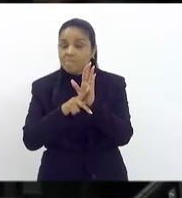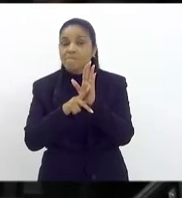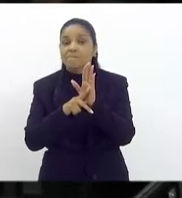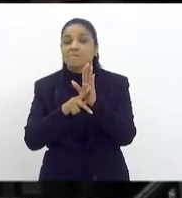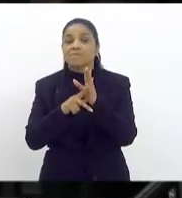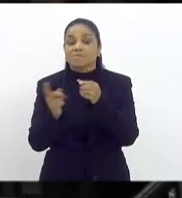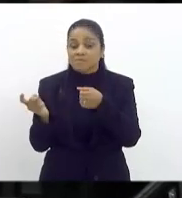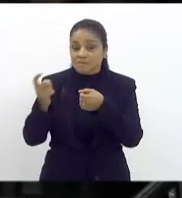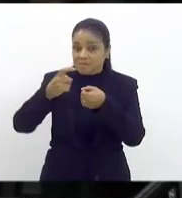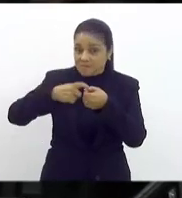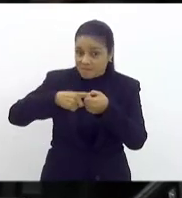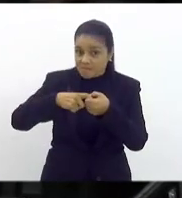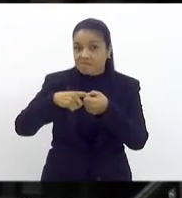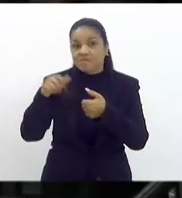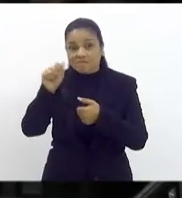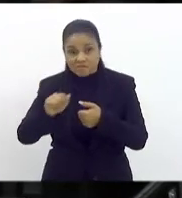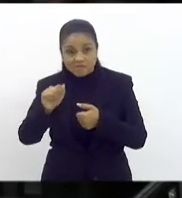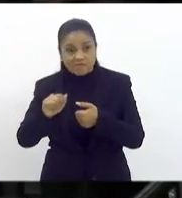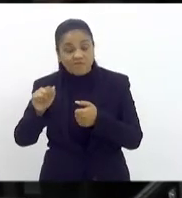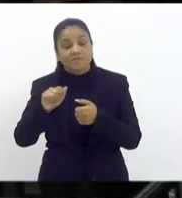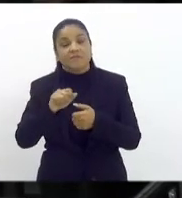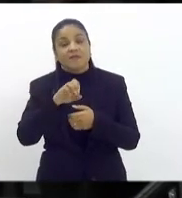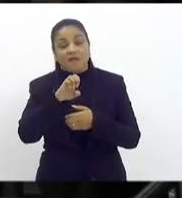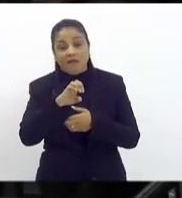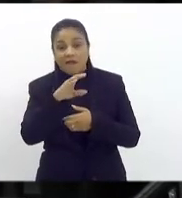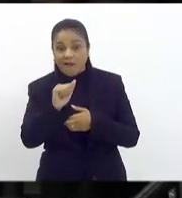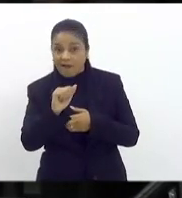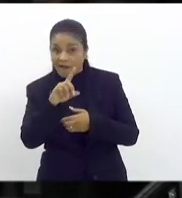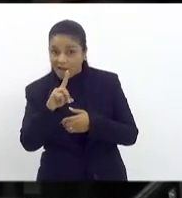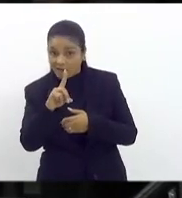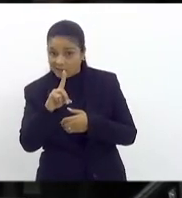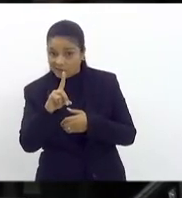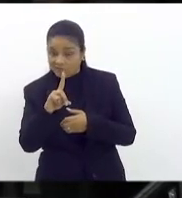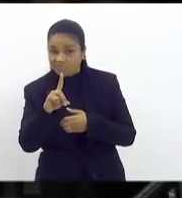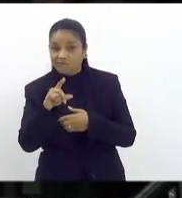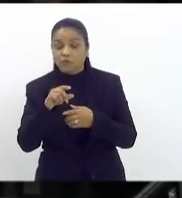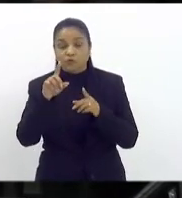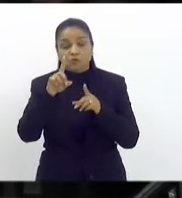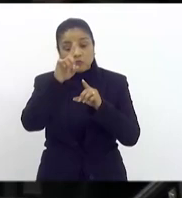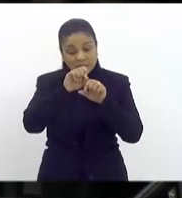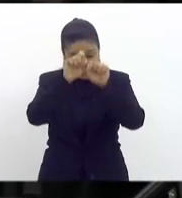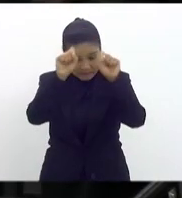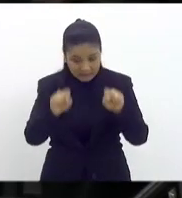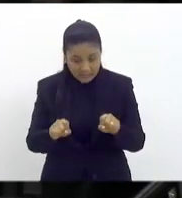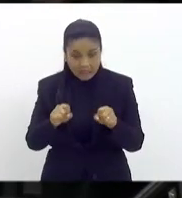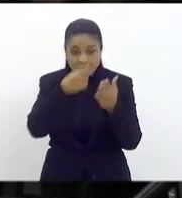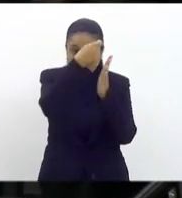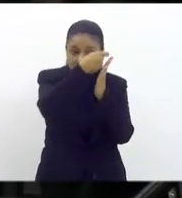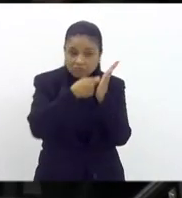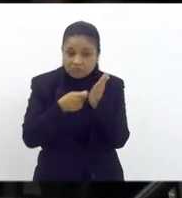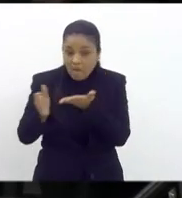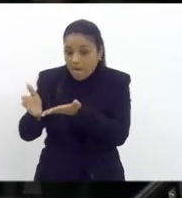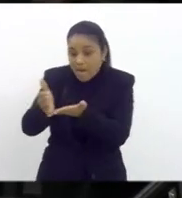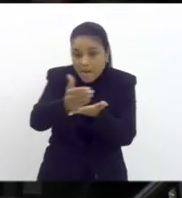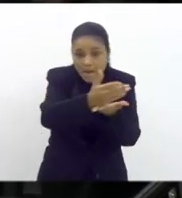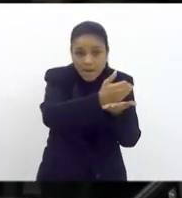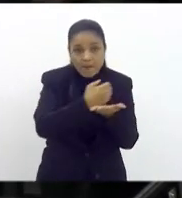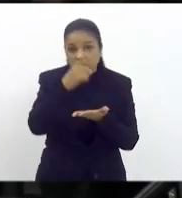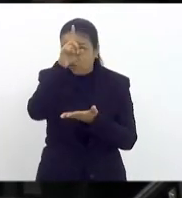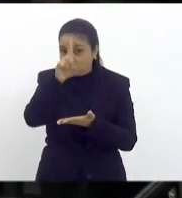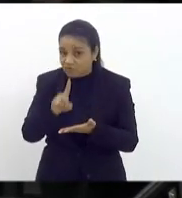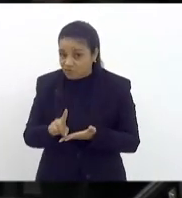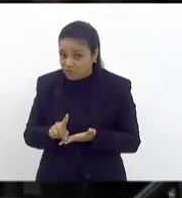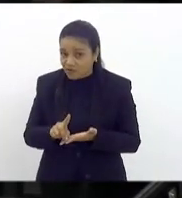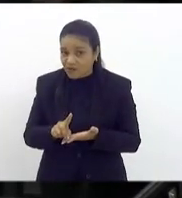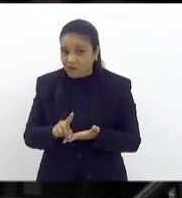também, através das suas respectivas associações. Porque o sistema de direito autoral, de arrecadação de direitos autorais